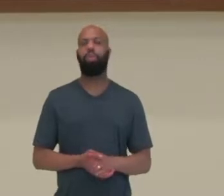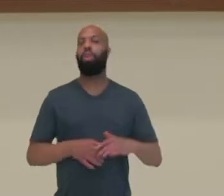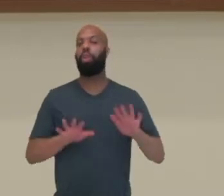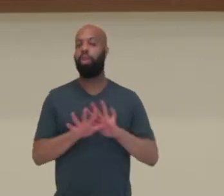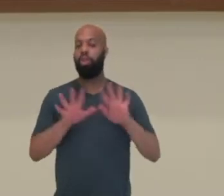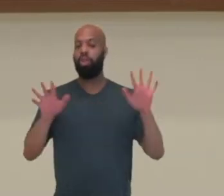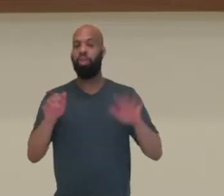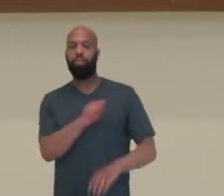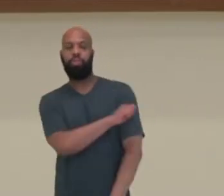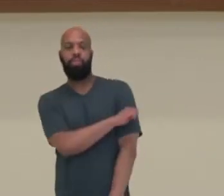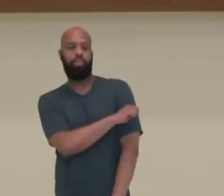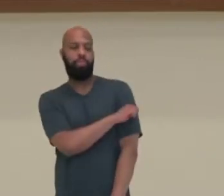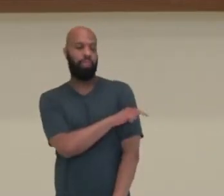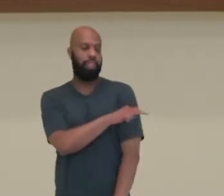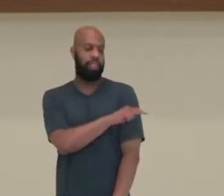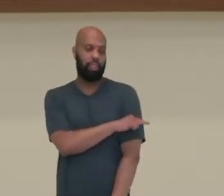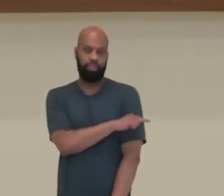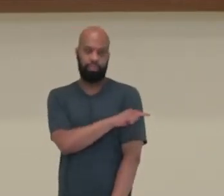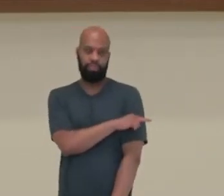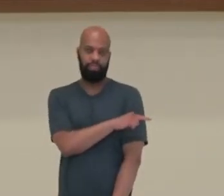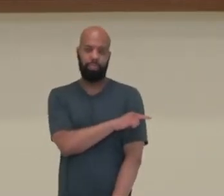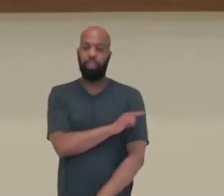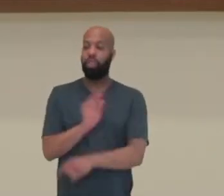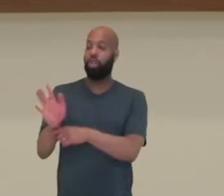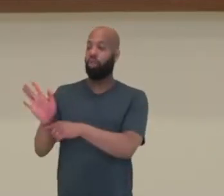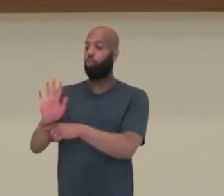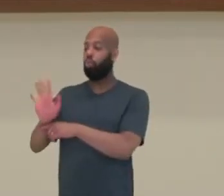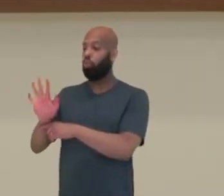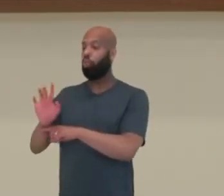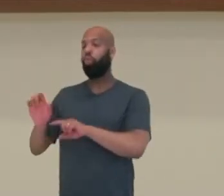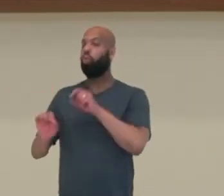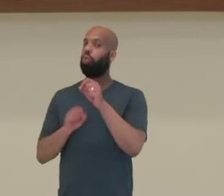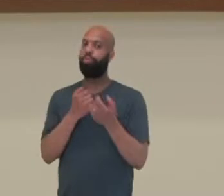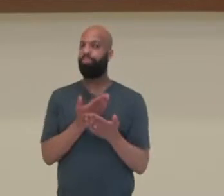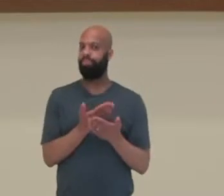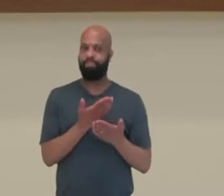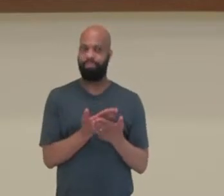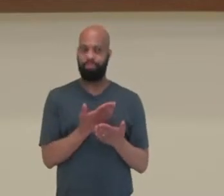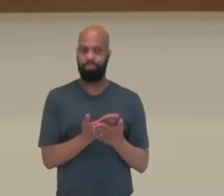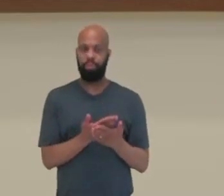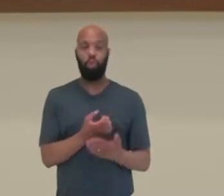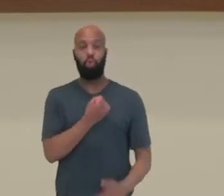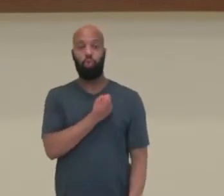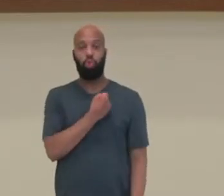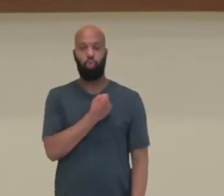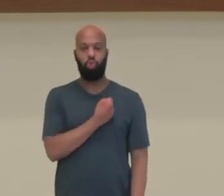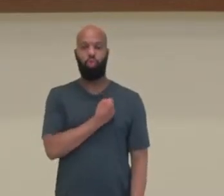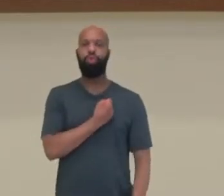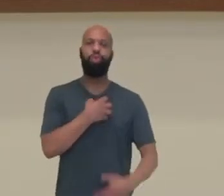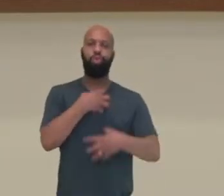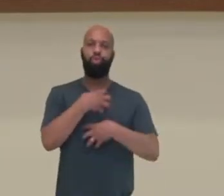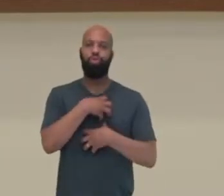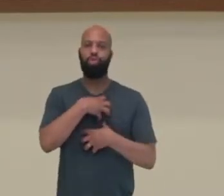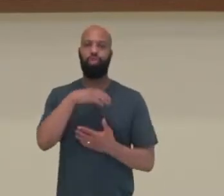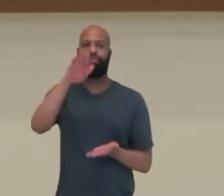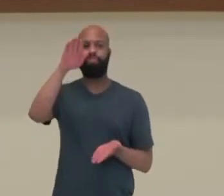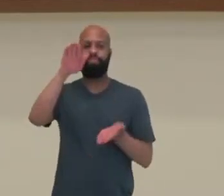Olá, estudantes do 7º ano! Neste vídeo, vamos falar sobre os números